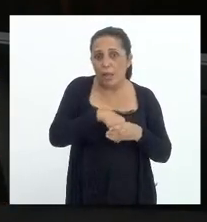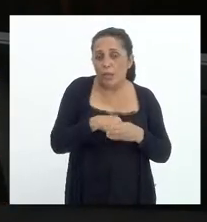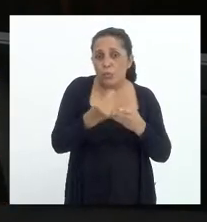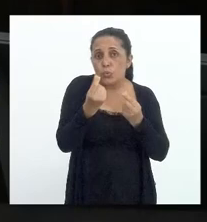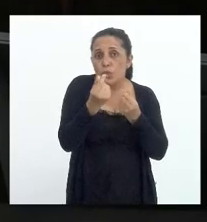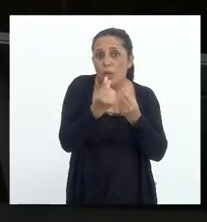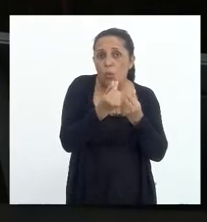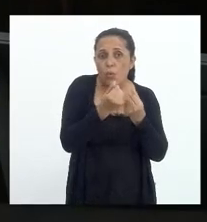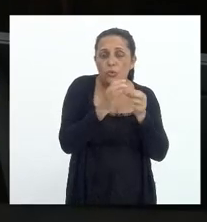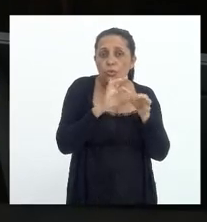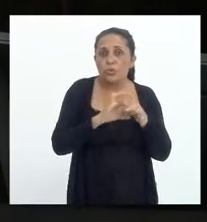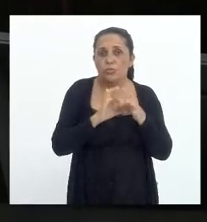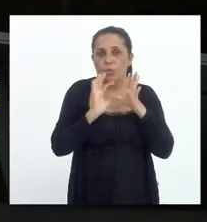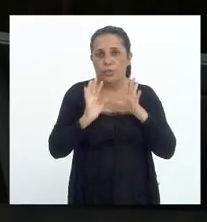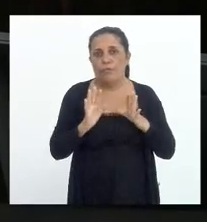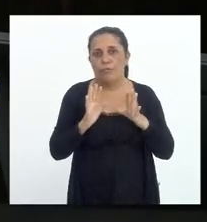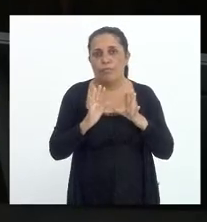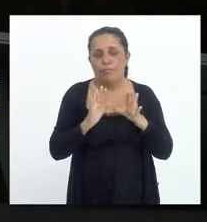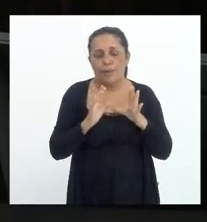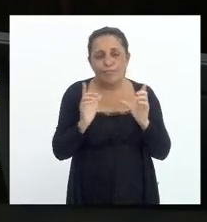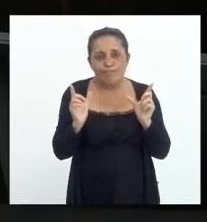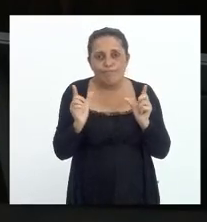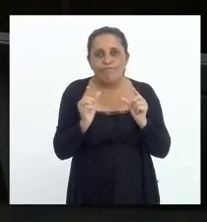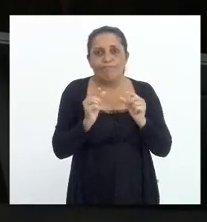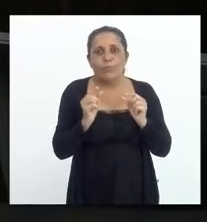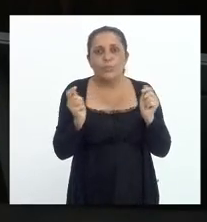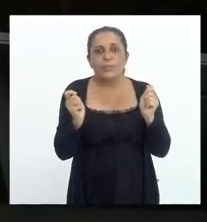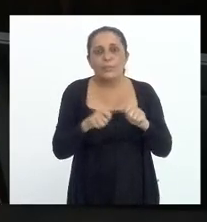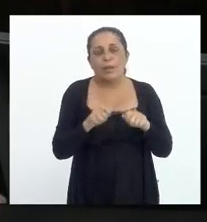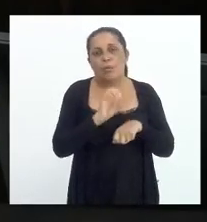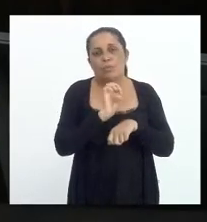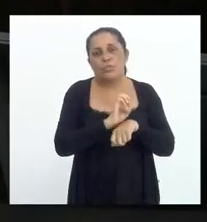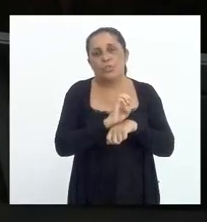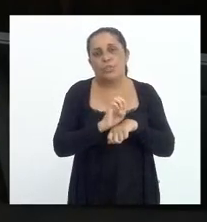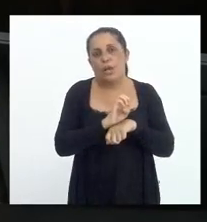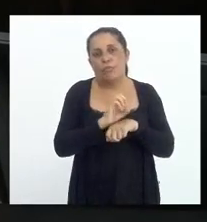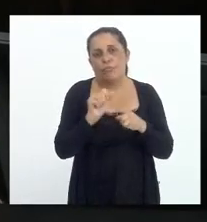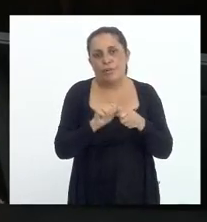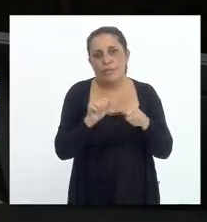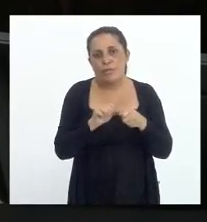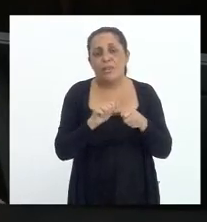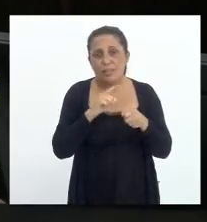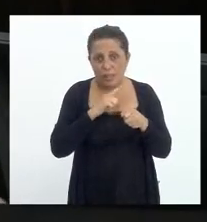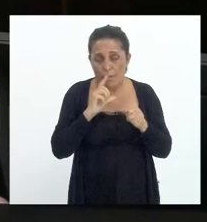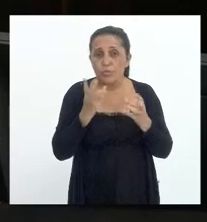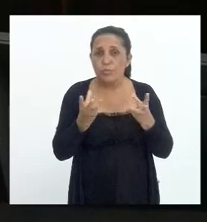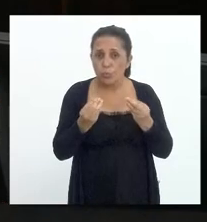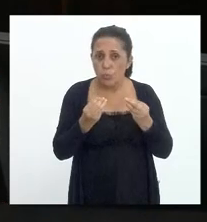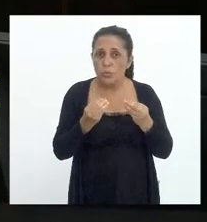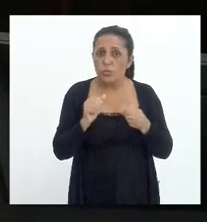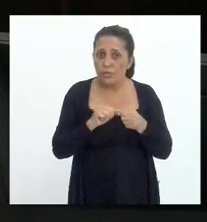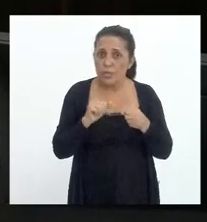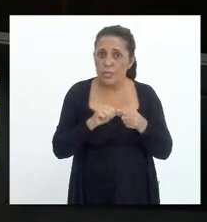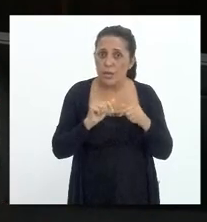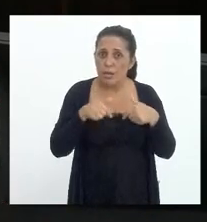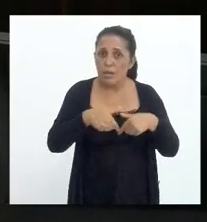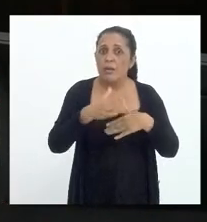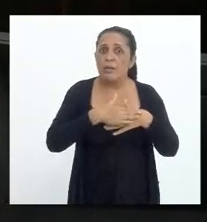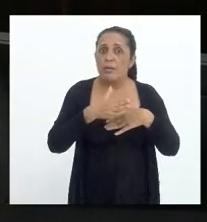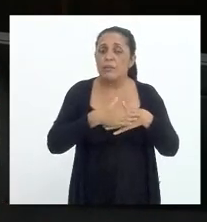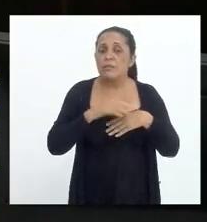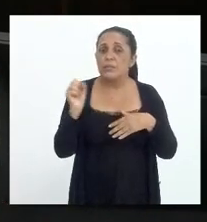recursos disponíveis, fazer minimamente o que compete ao Estado fazer. Temos muito a fazer? Sim.